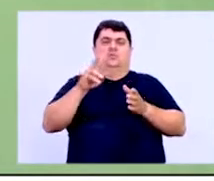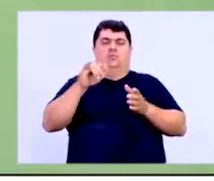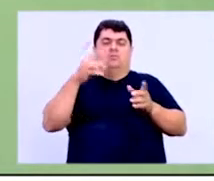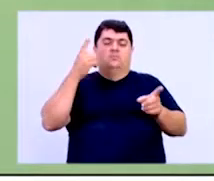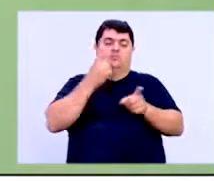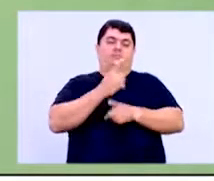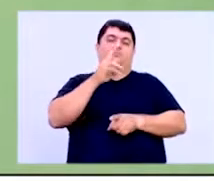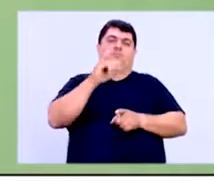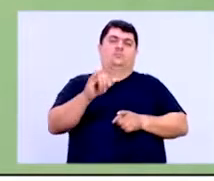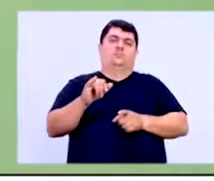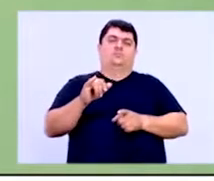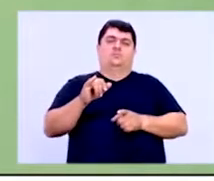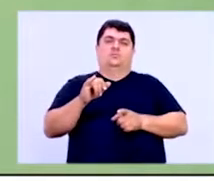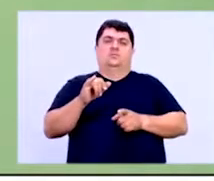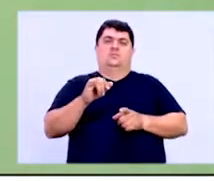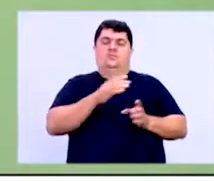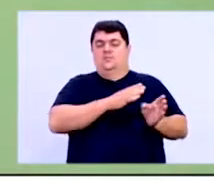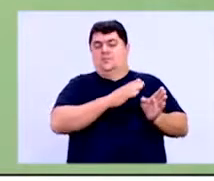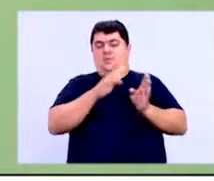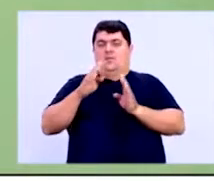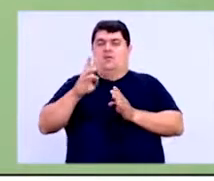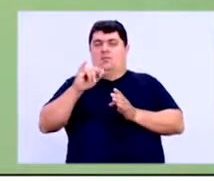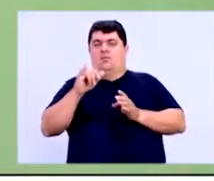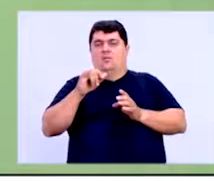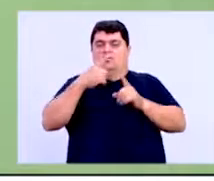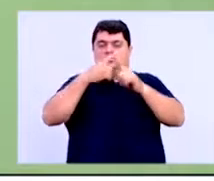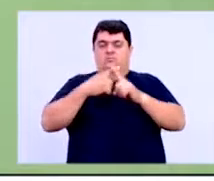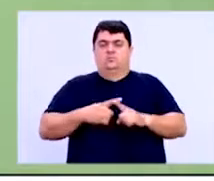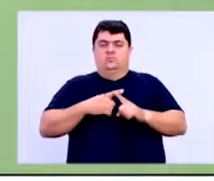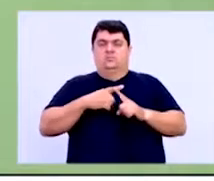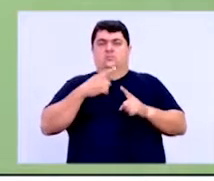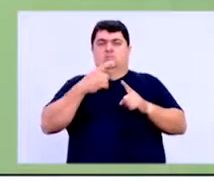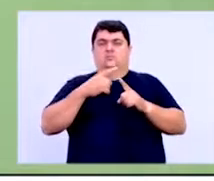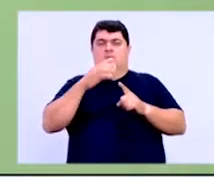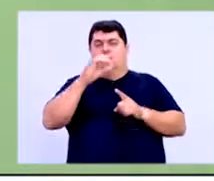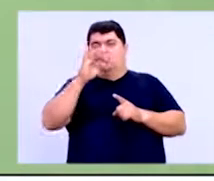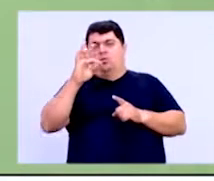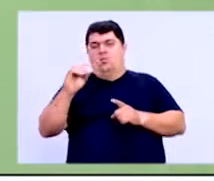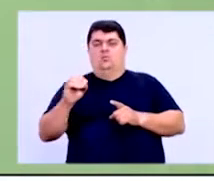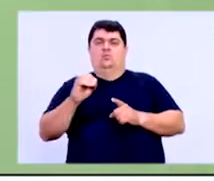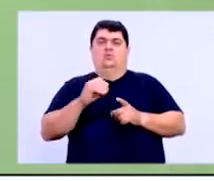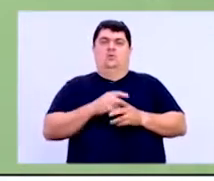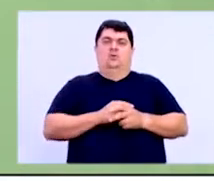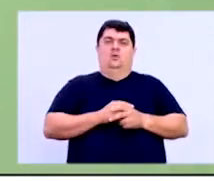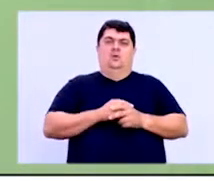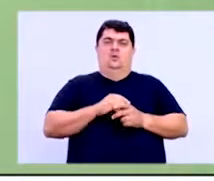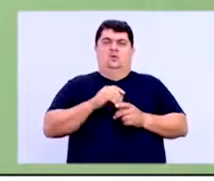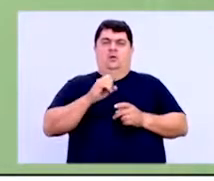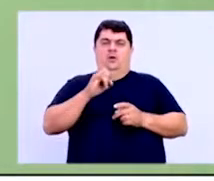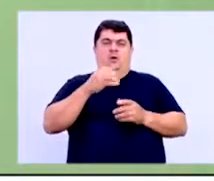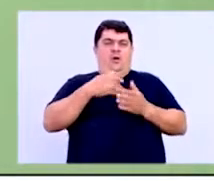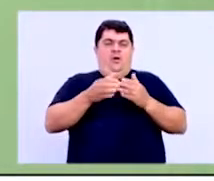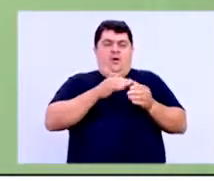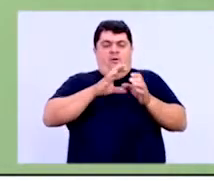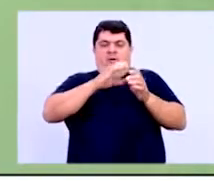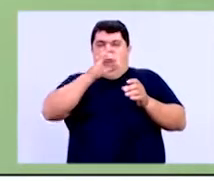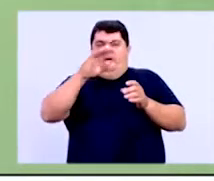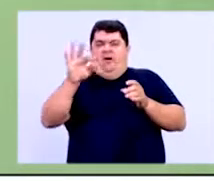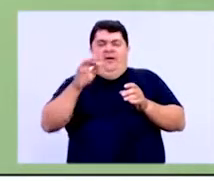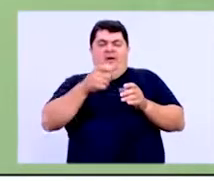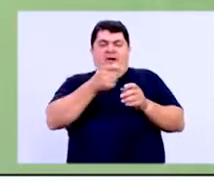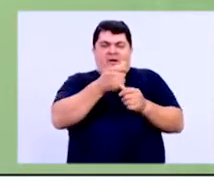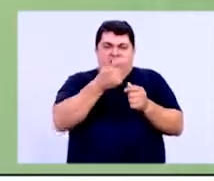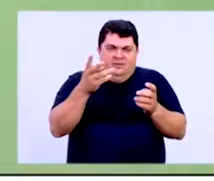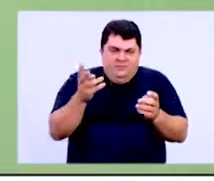um número. A partir desse número, você multiplica pelo custo do produto. Independente do custo que for, você vai usar o mesmo